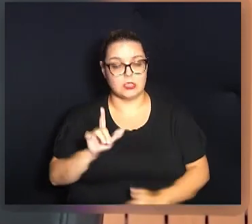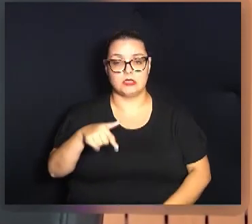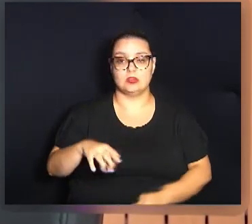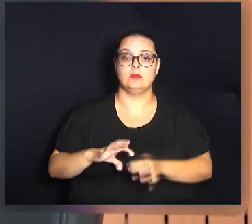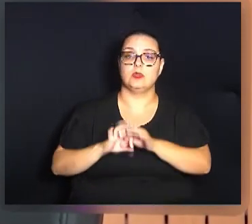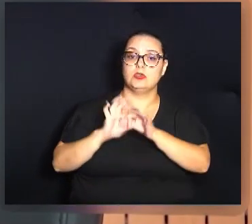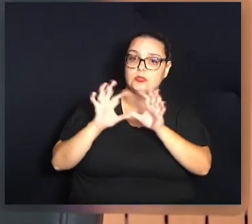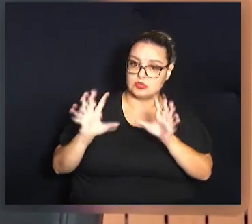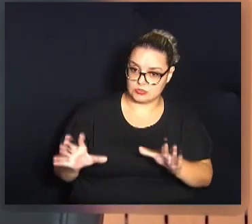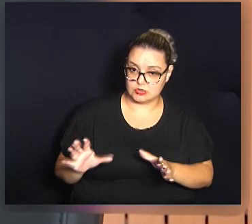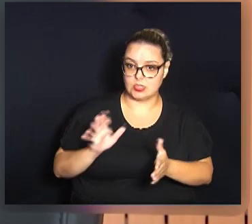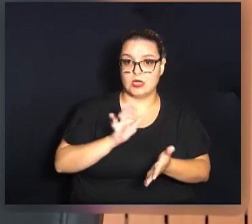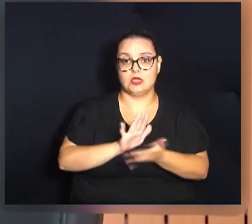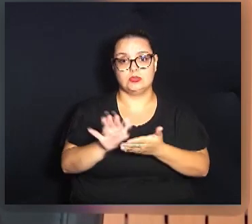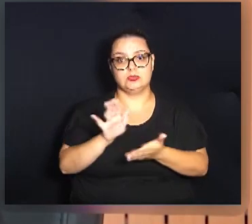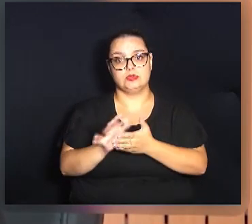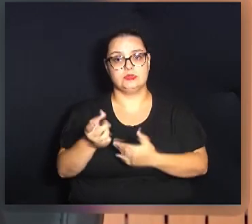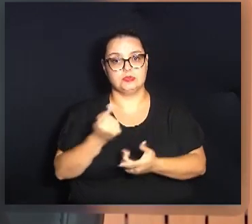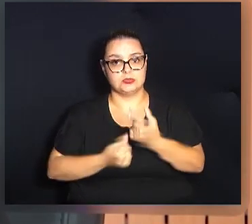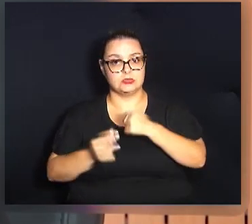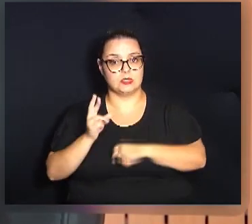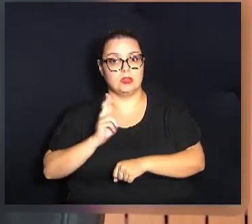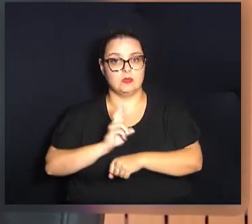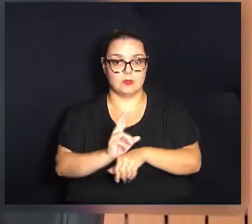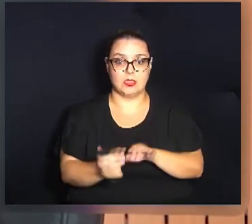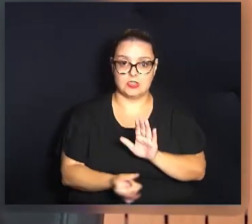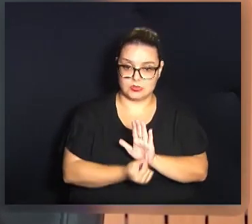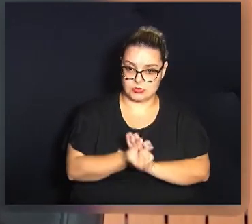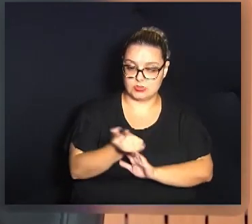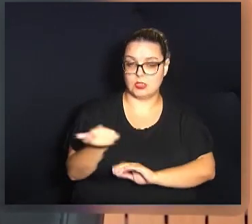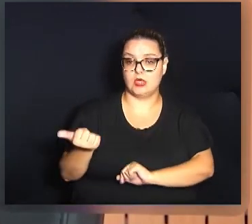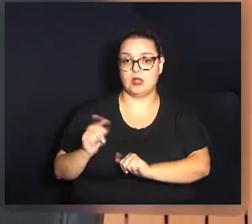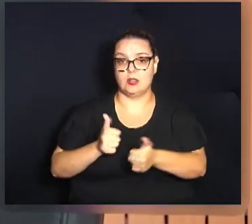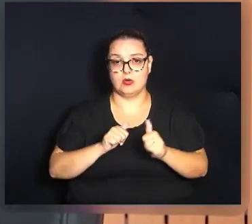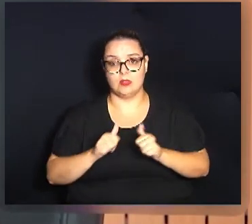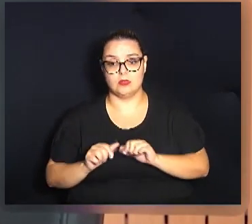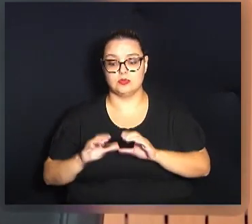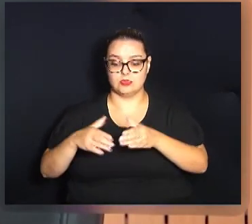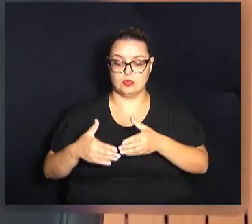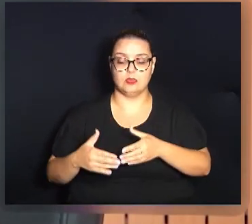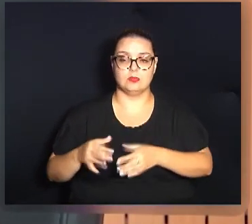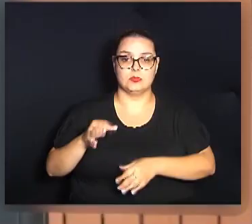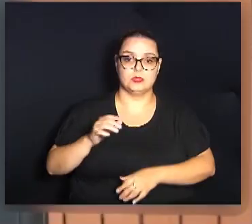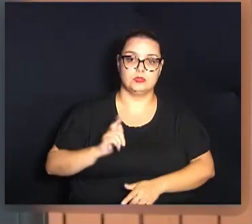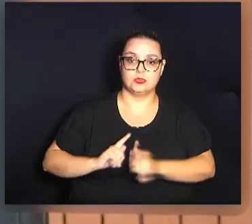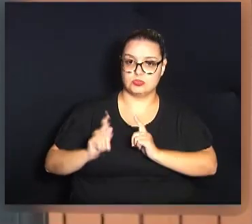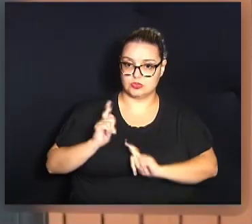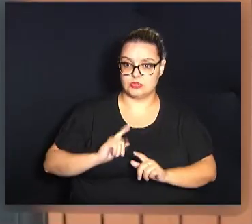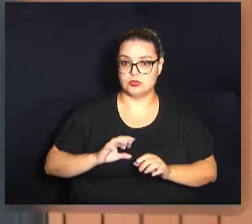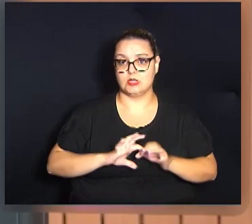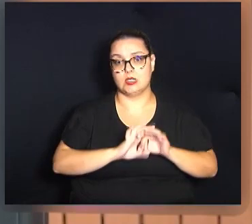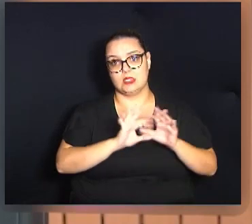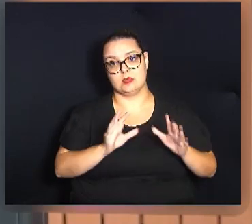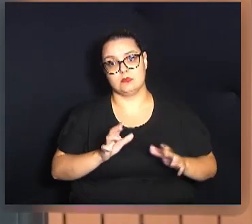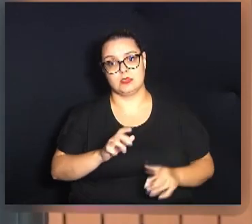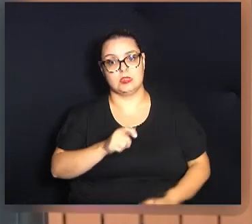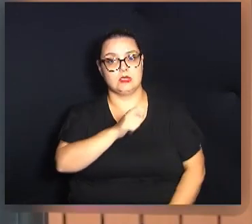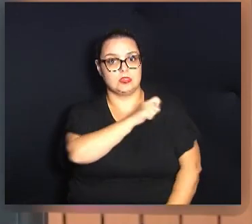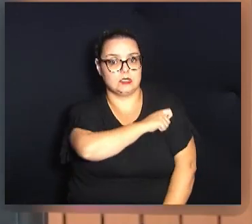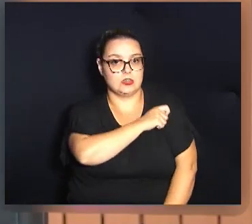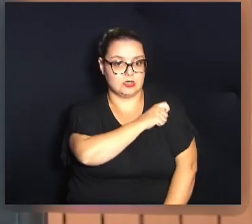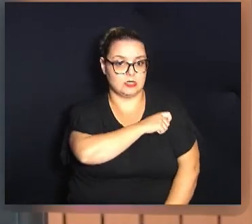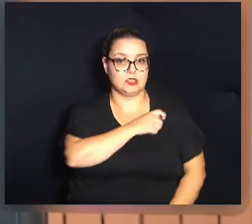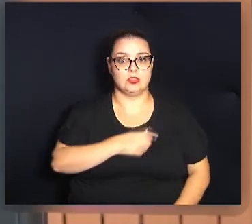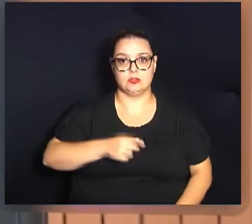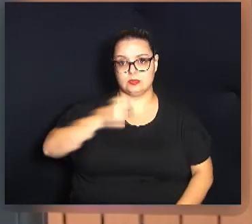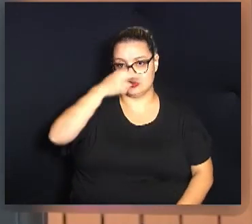autorização da despesa com recurso orçamentário, avaliação do comitê gestor e autorização do prefeito. Jaqueline Maciel